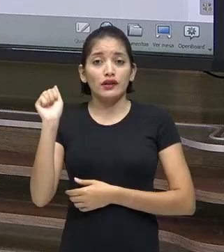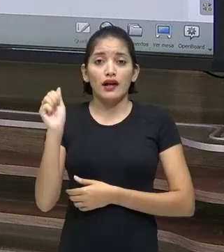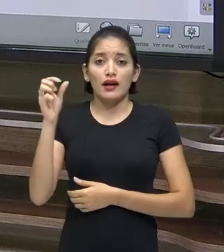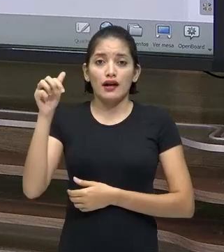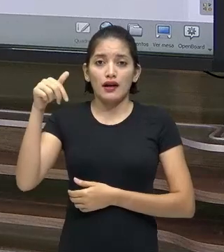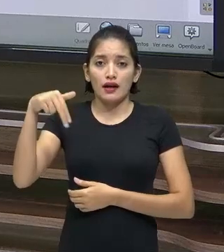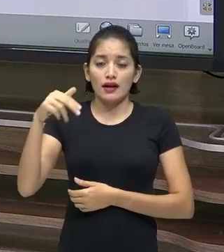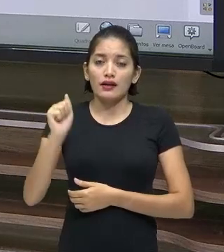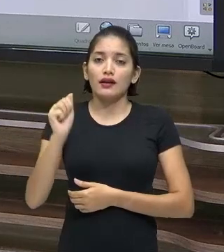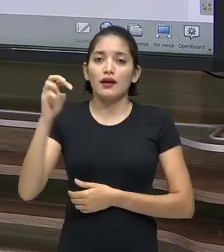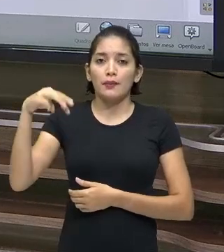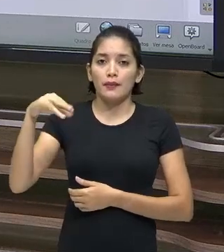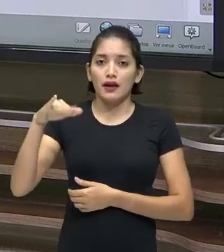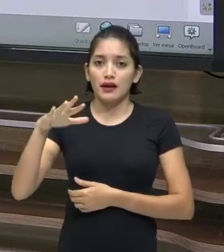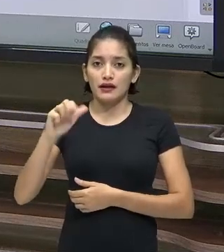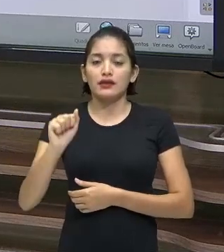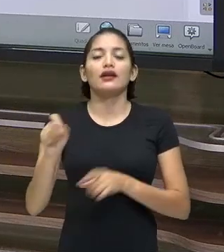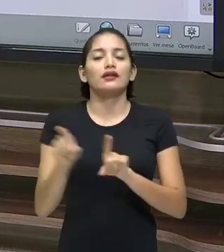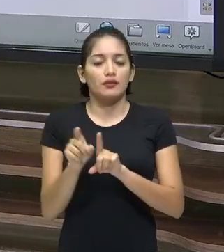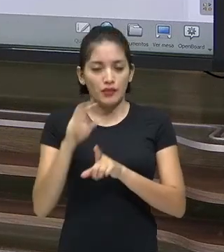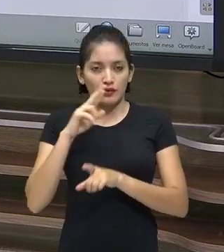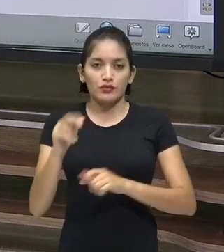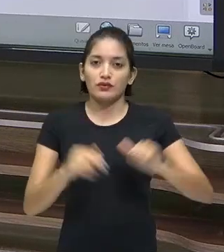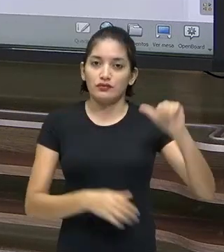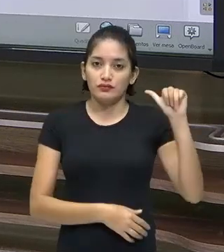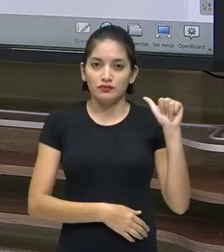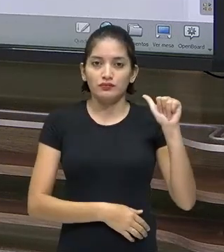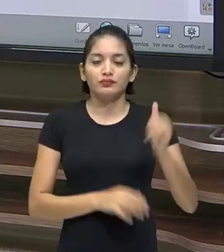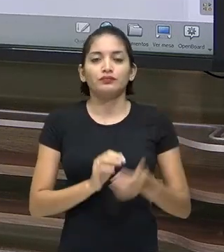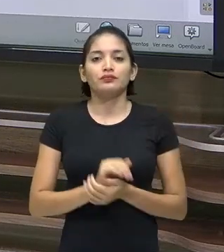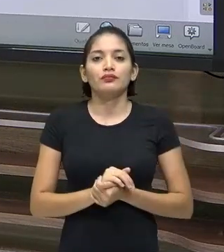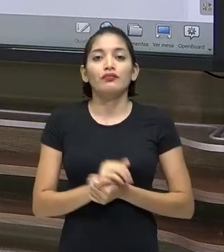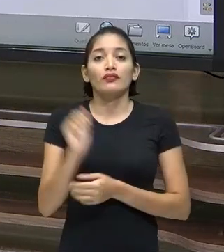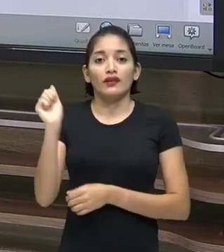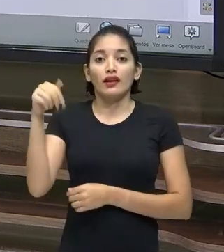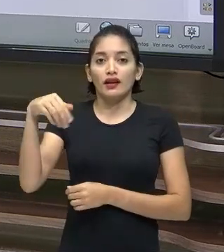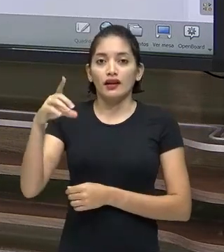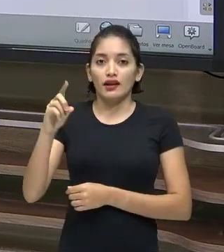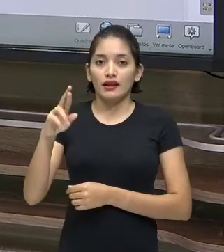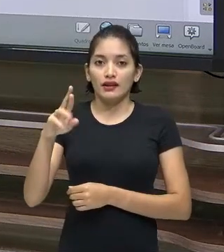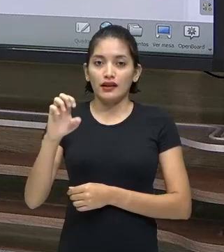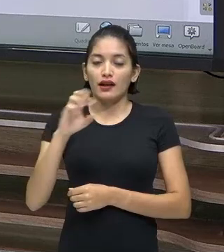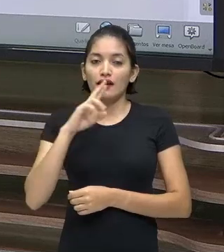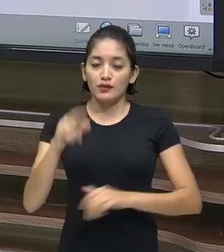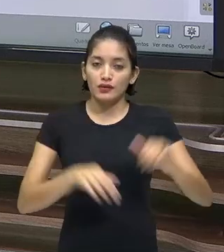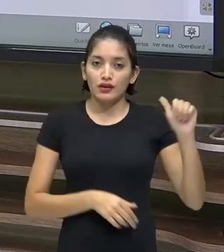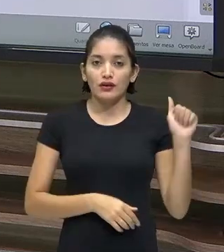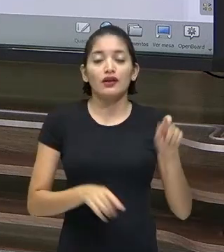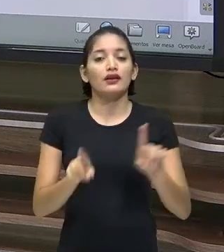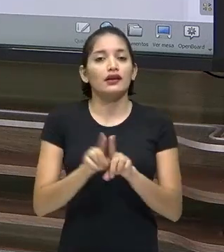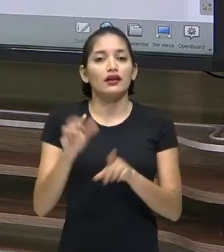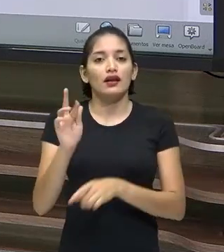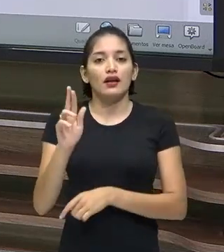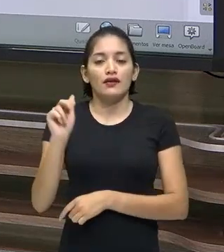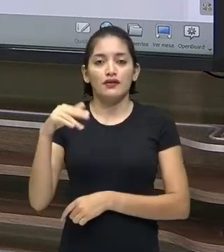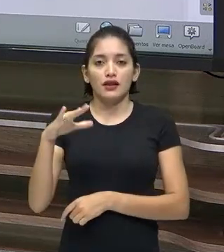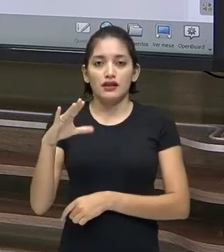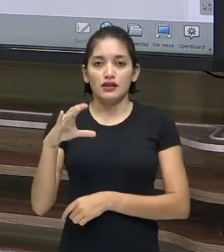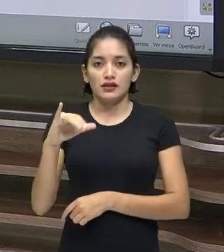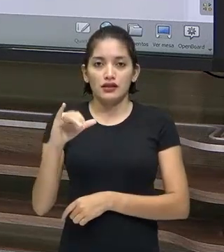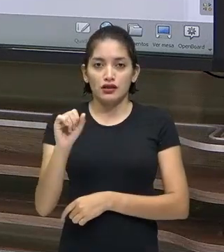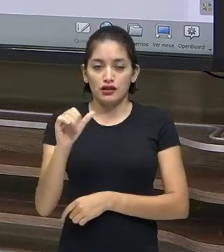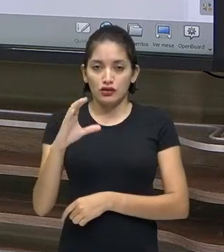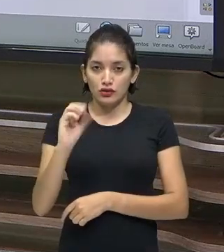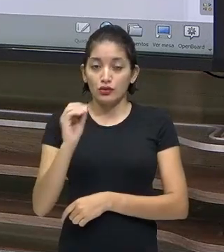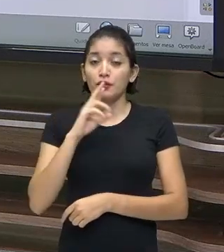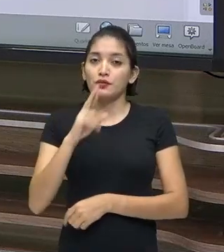pra gente a definição na alternativa A, André também, letra A, e Francisco, letra A. Então, todos